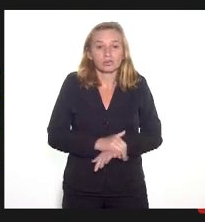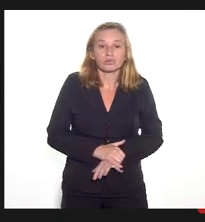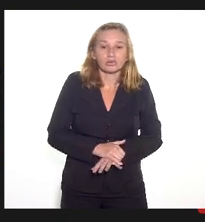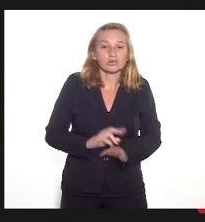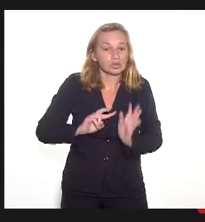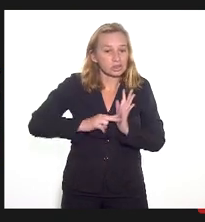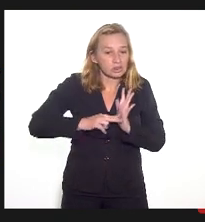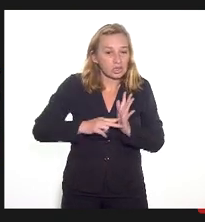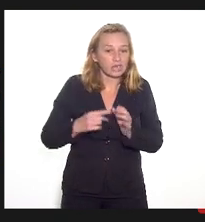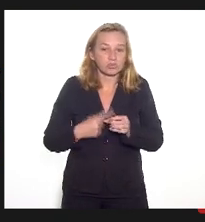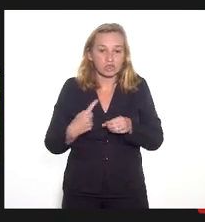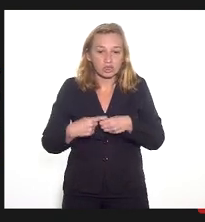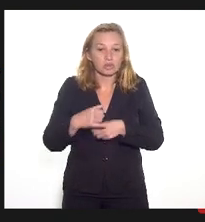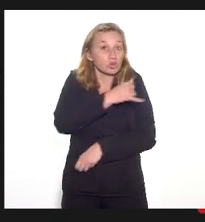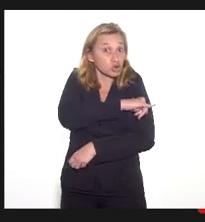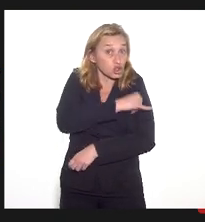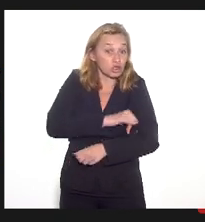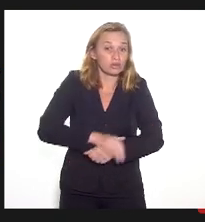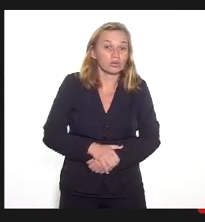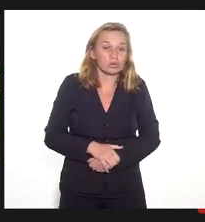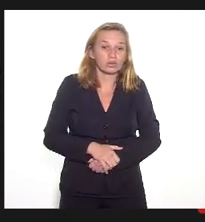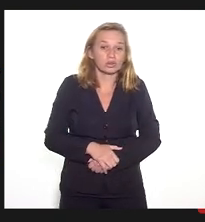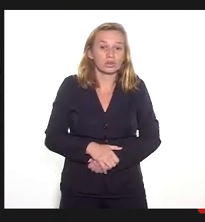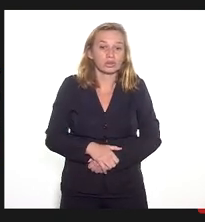Sindicato do Município do Rio de Janeiro vê com